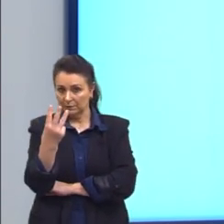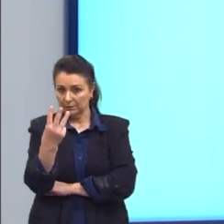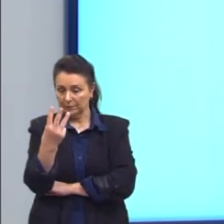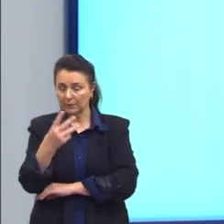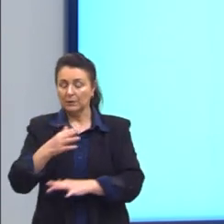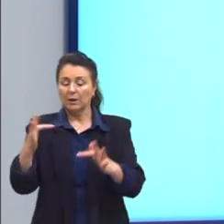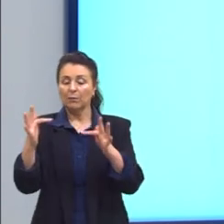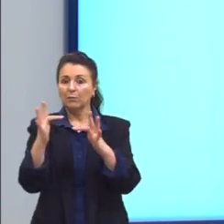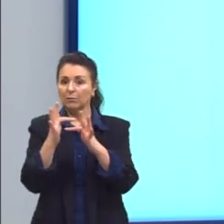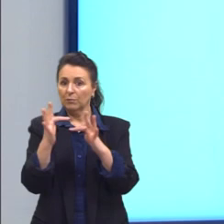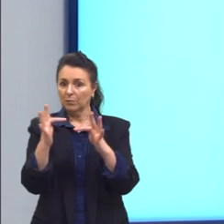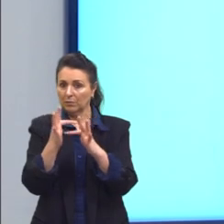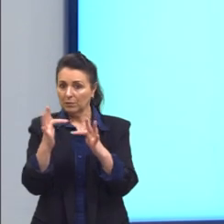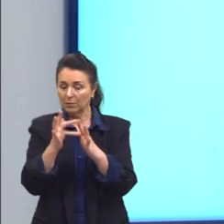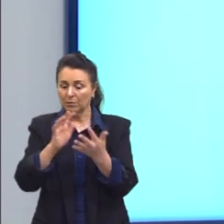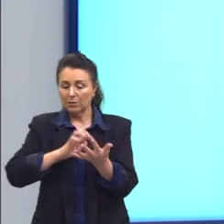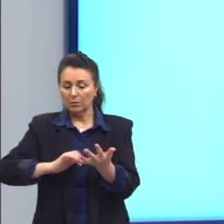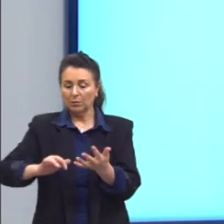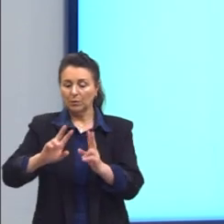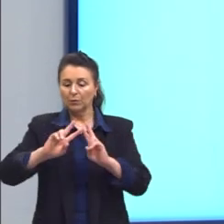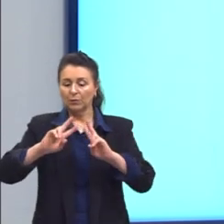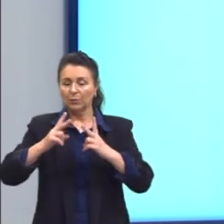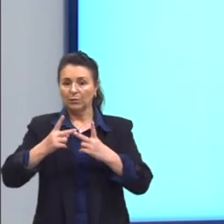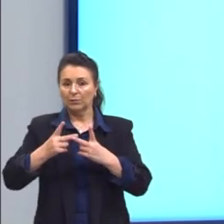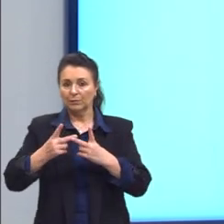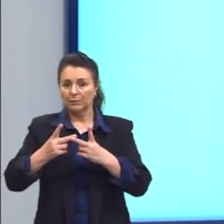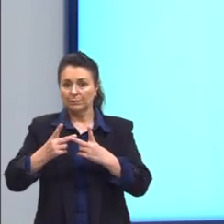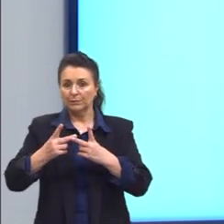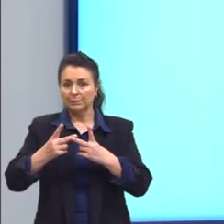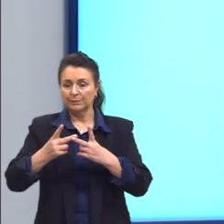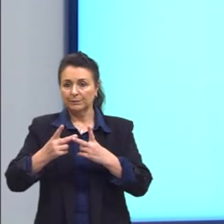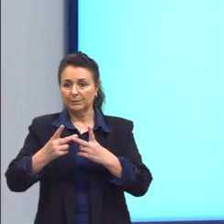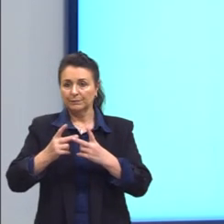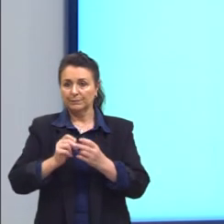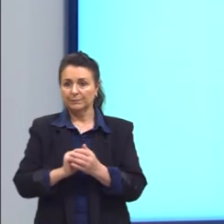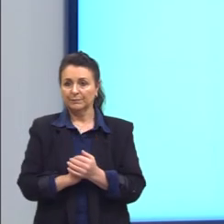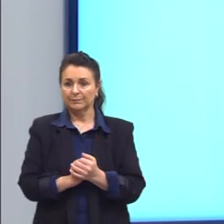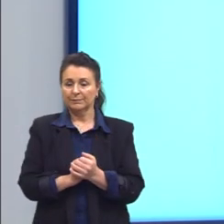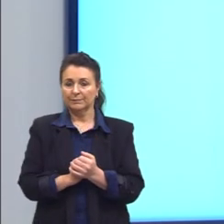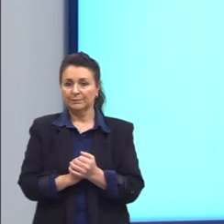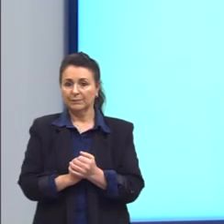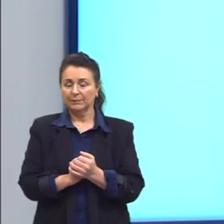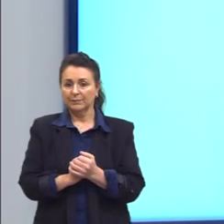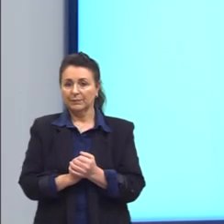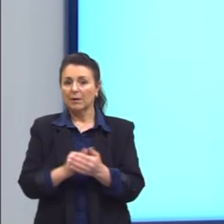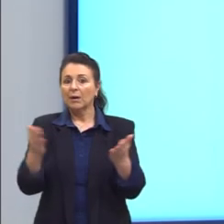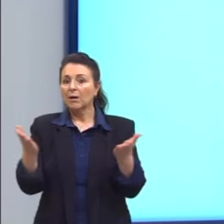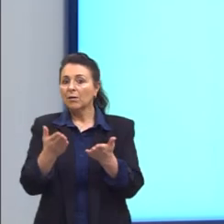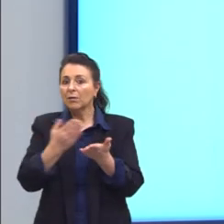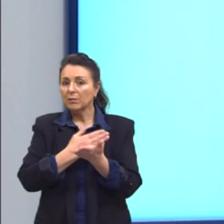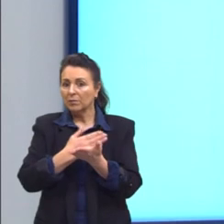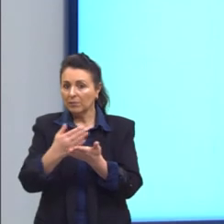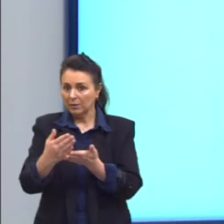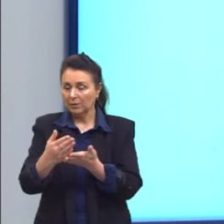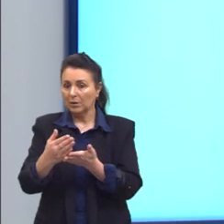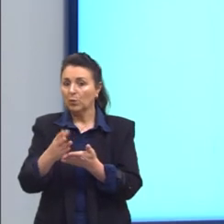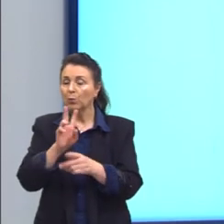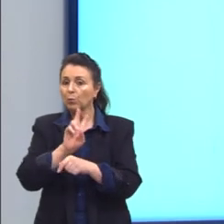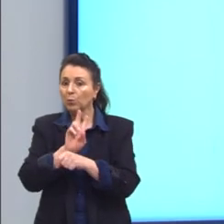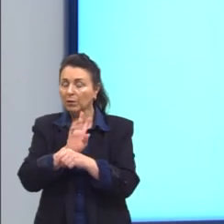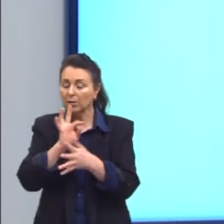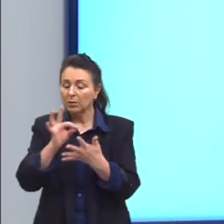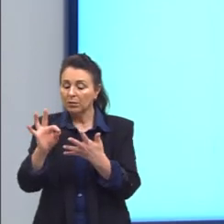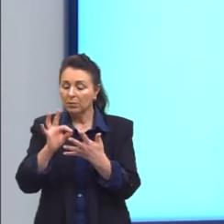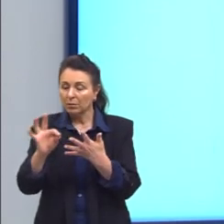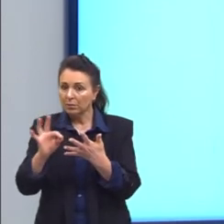também a fórmula para calcular o volume e aqui entra um detalhe muito importante que a